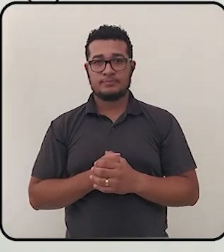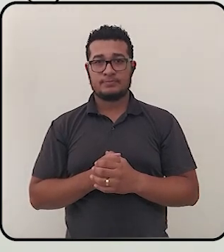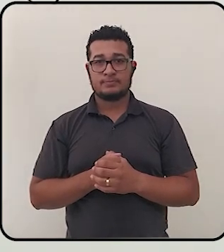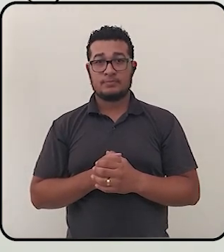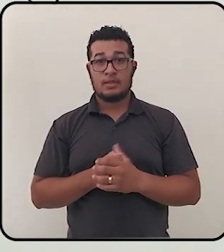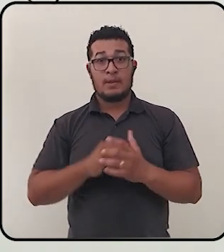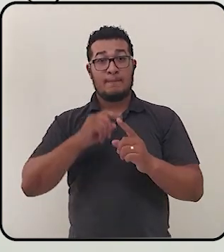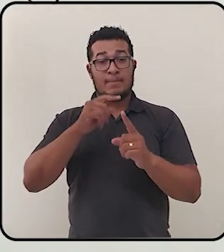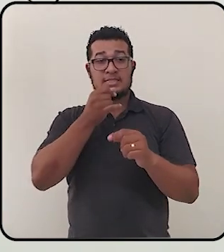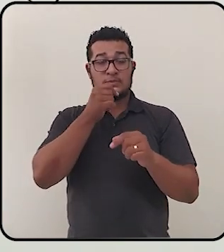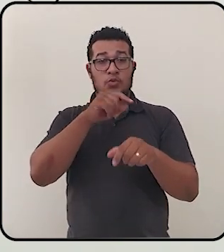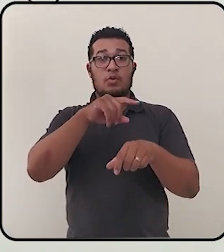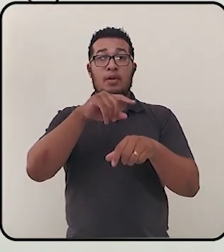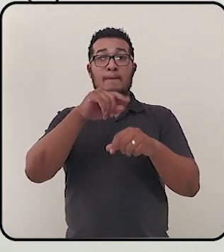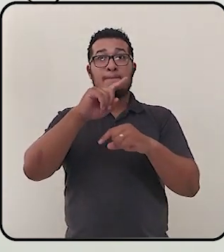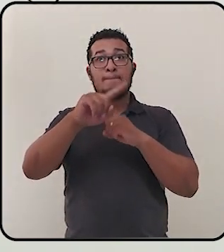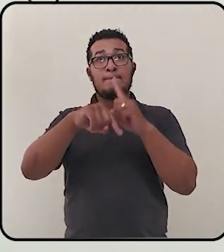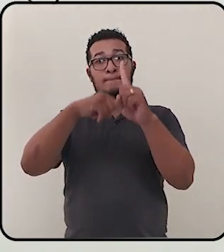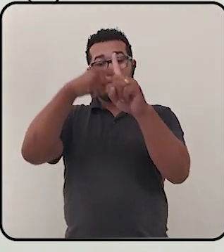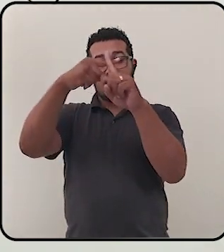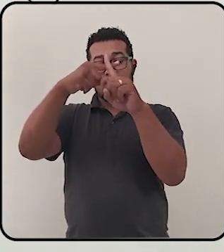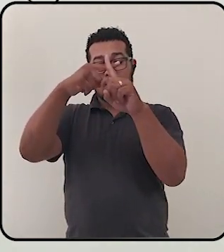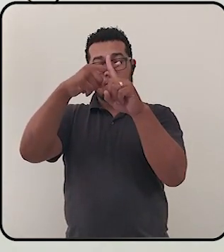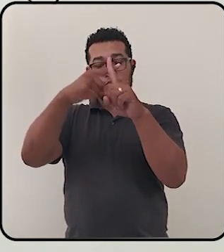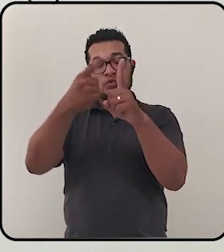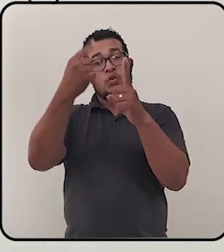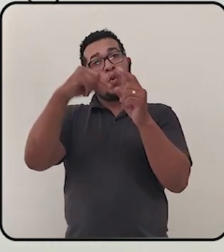Presta atenção nessa dica.